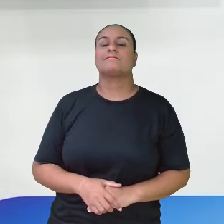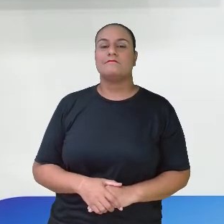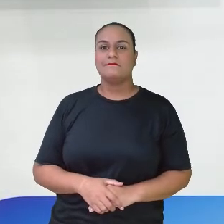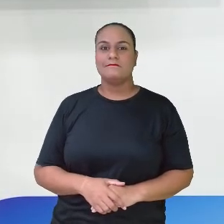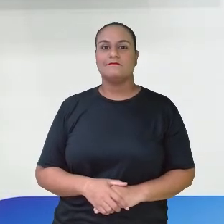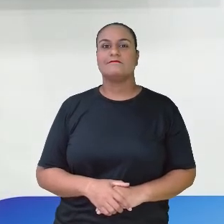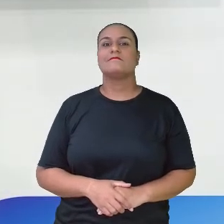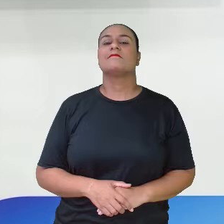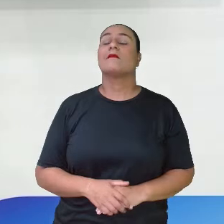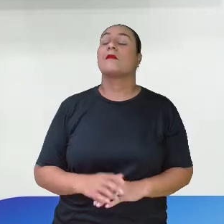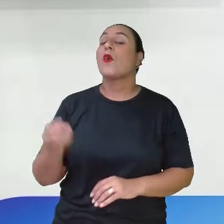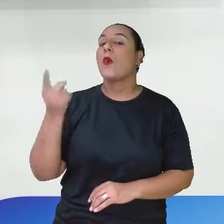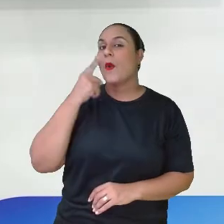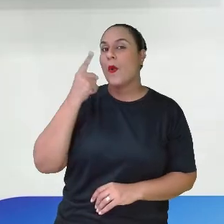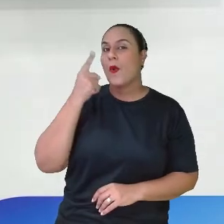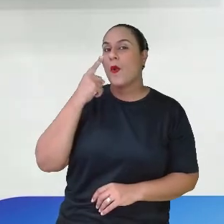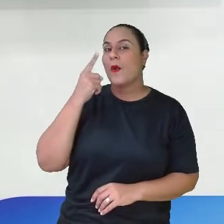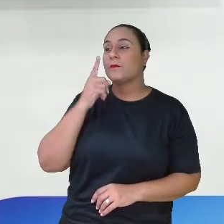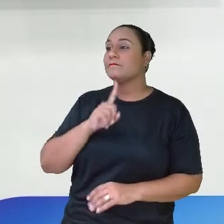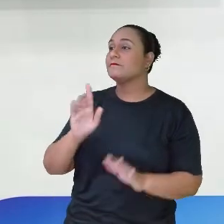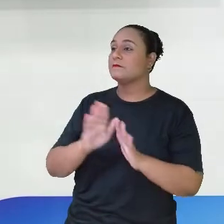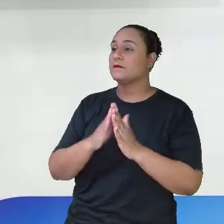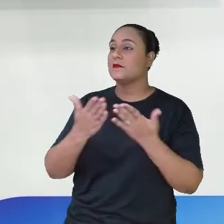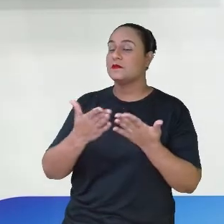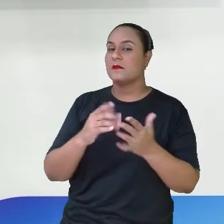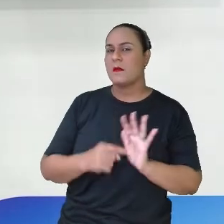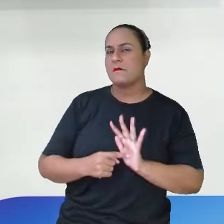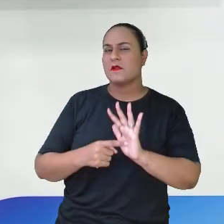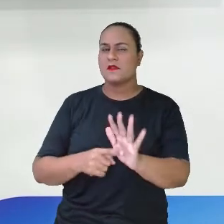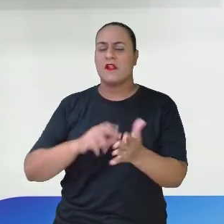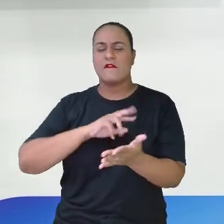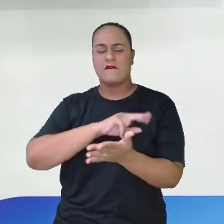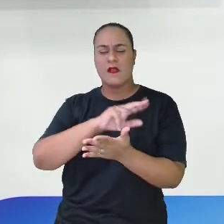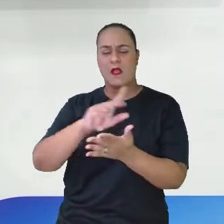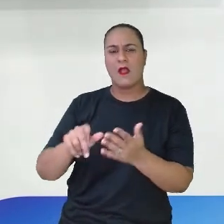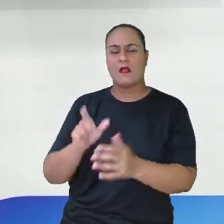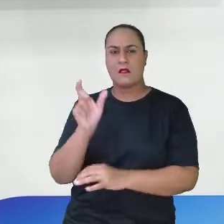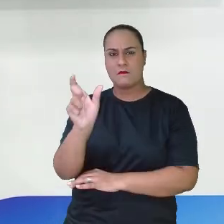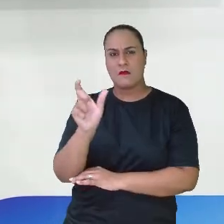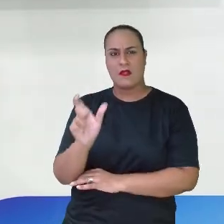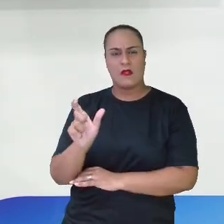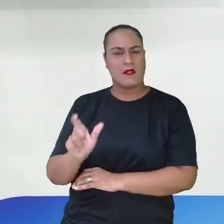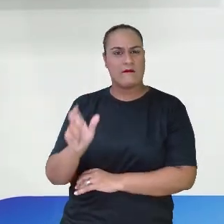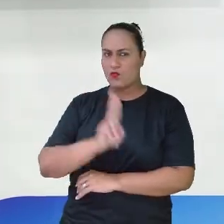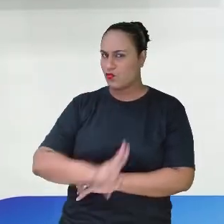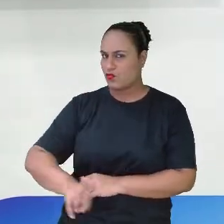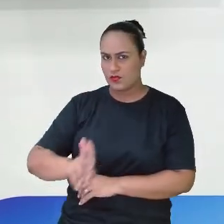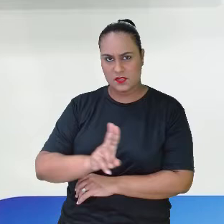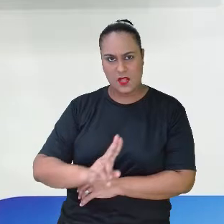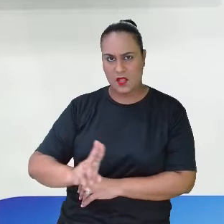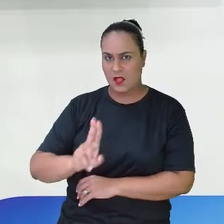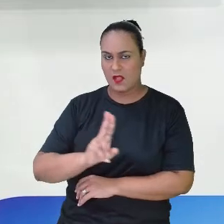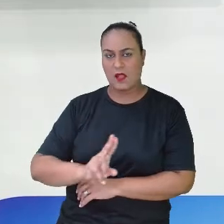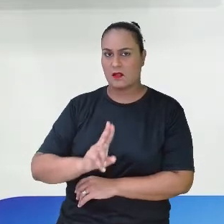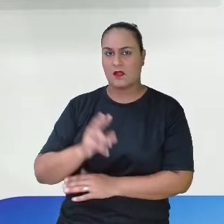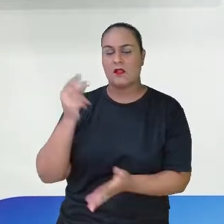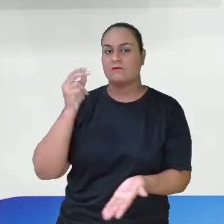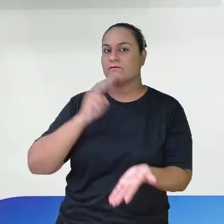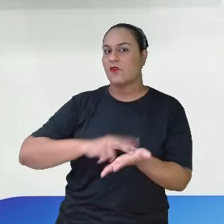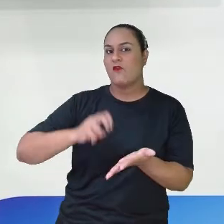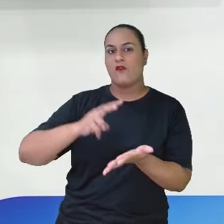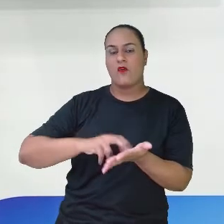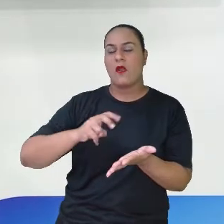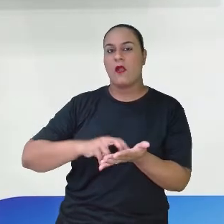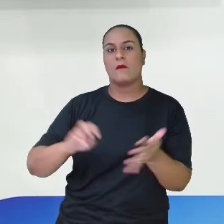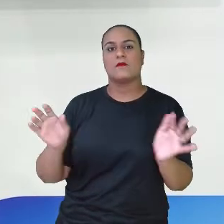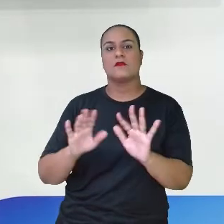que bom. Olha, nesse livro apareceram várias palavrinhas que não são muito usadas no nosso vocabulário. E guiso é um